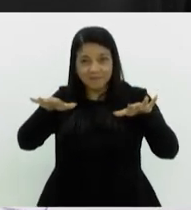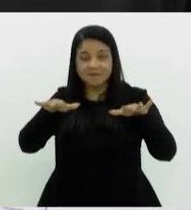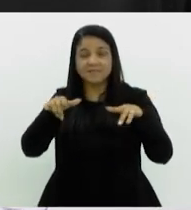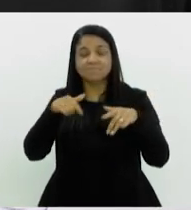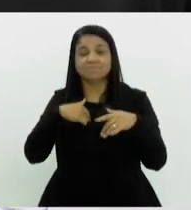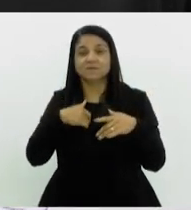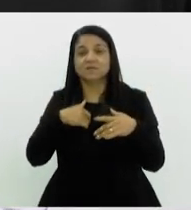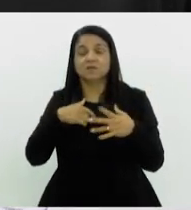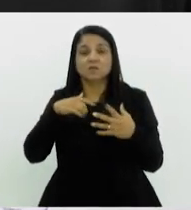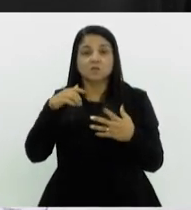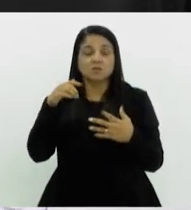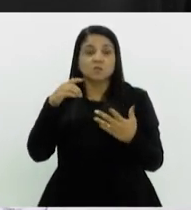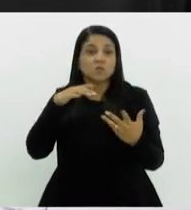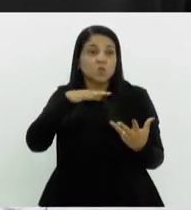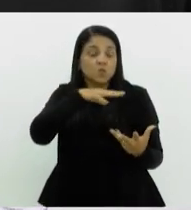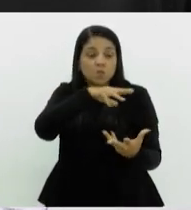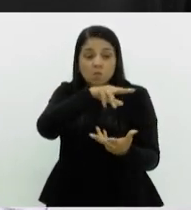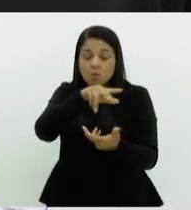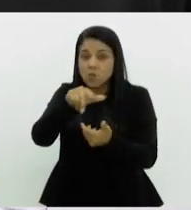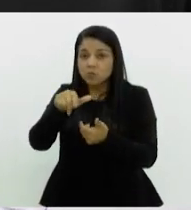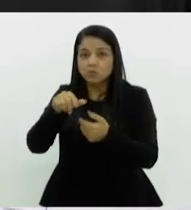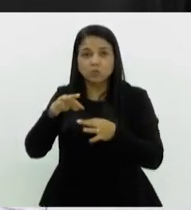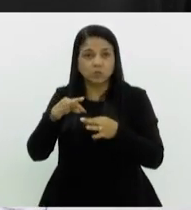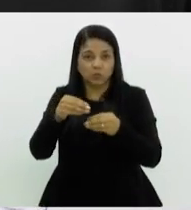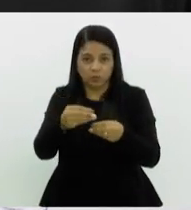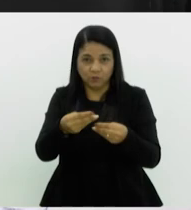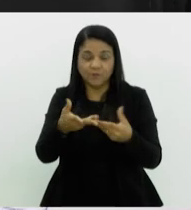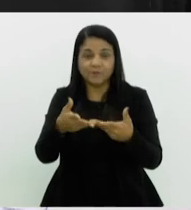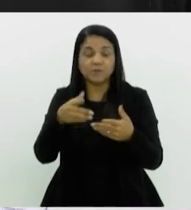assolou todo o nosso mundo. E naquela